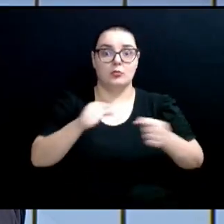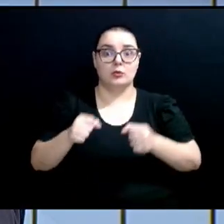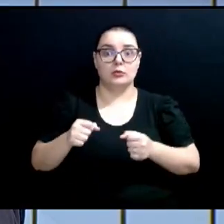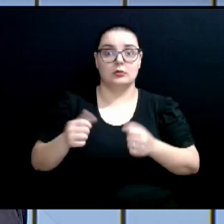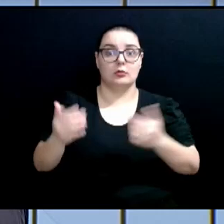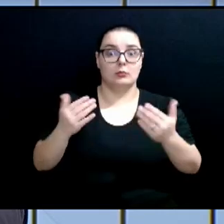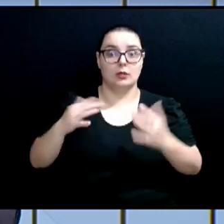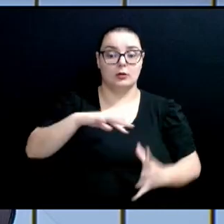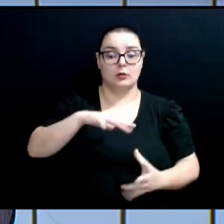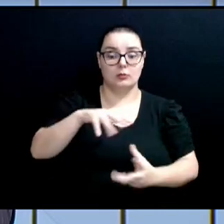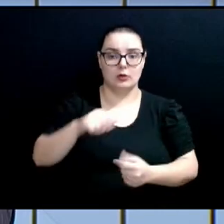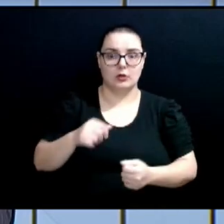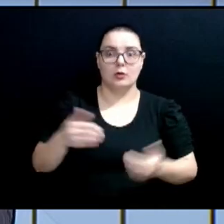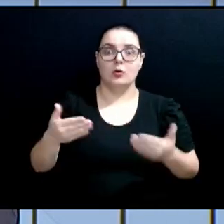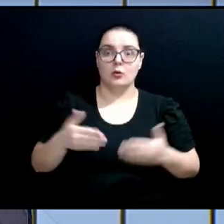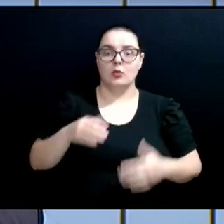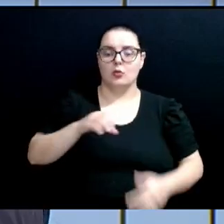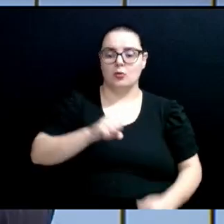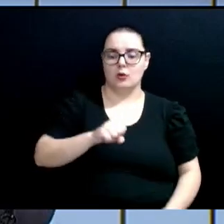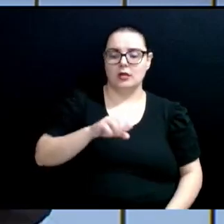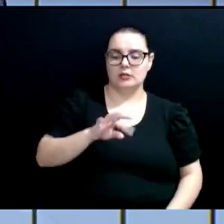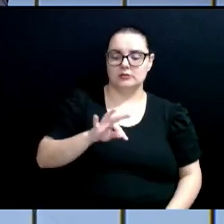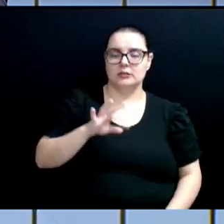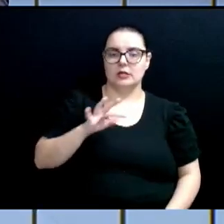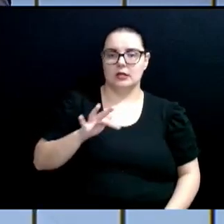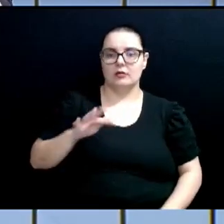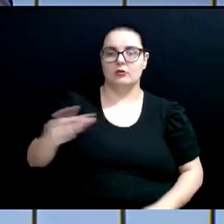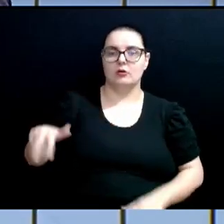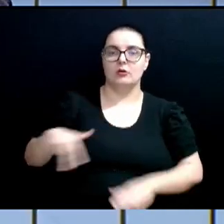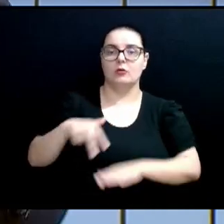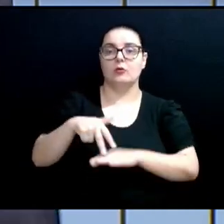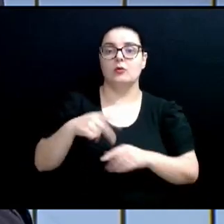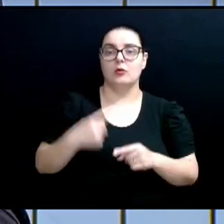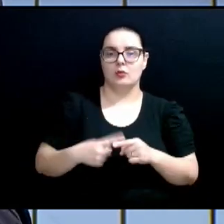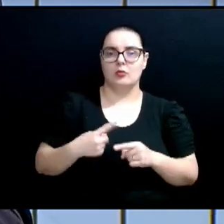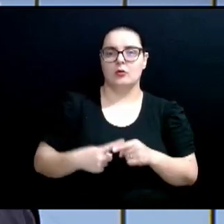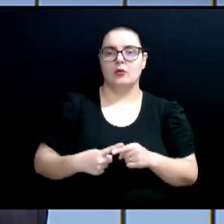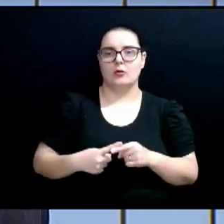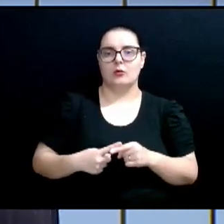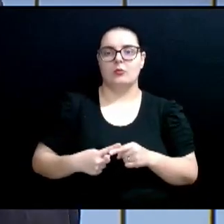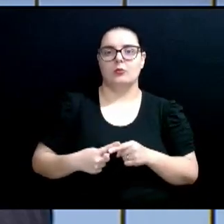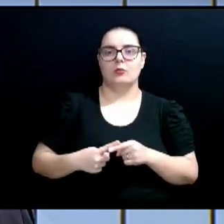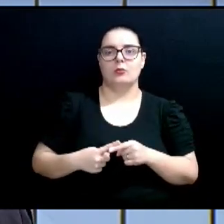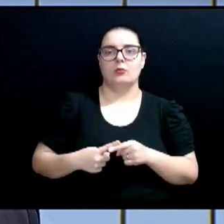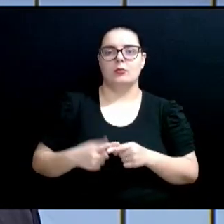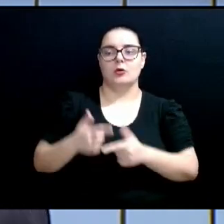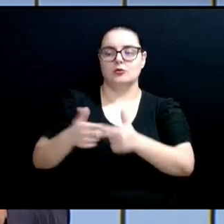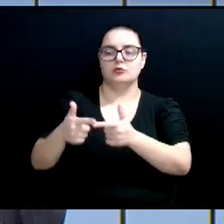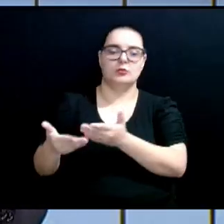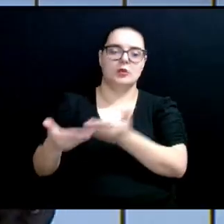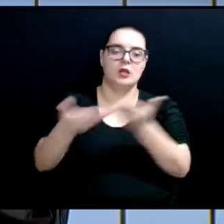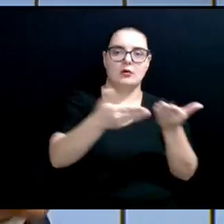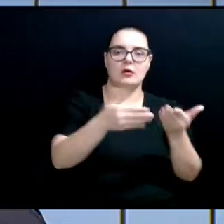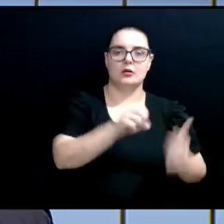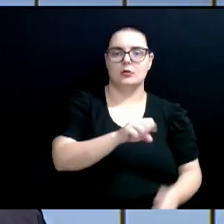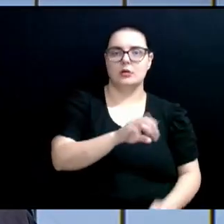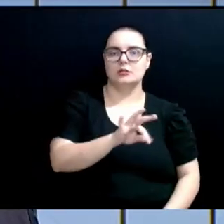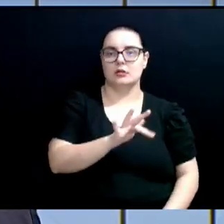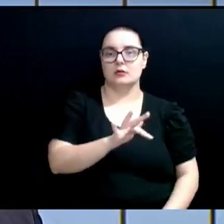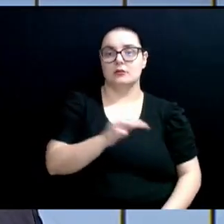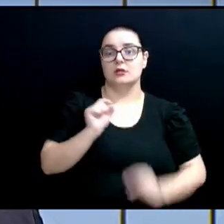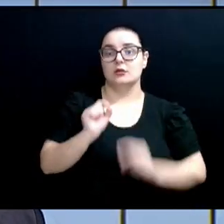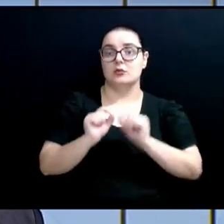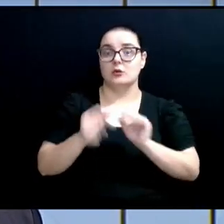Hoje o Supremo exerce esse protagonismo porque as questões são levadas ao Supremo. Isso significa que no